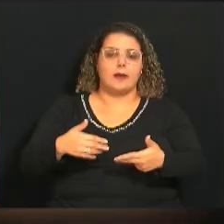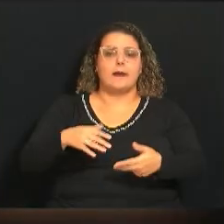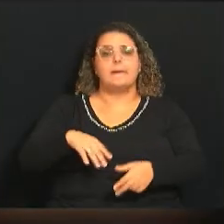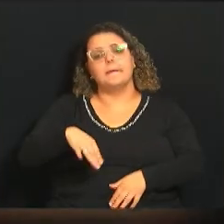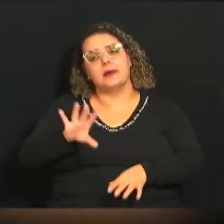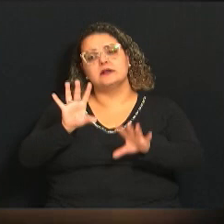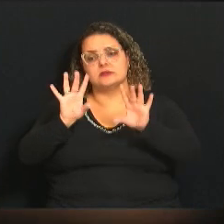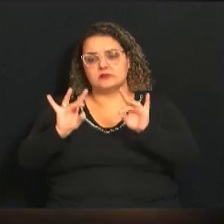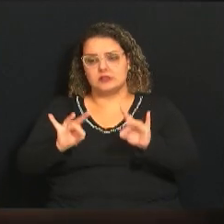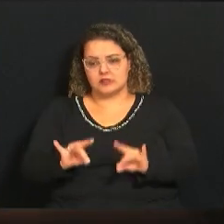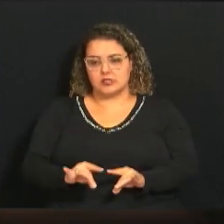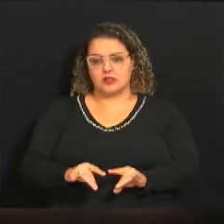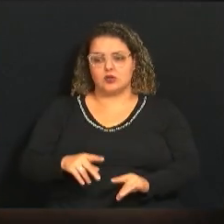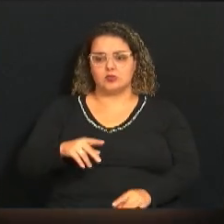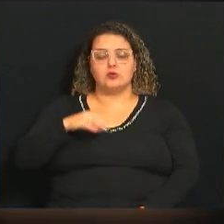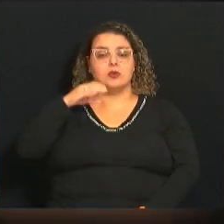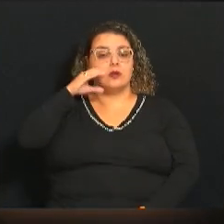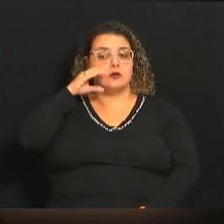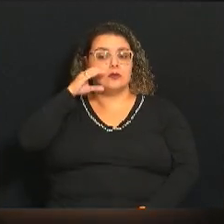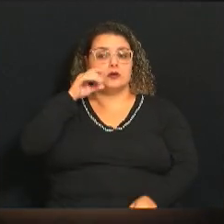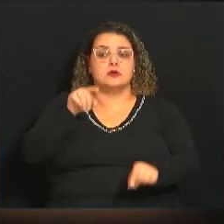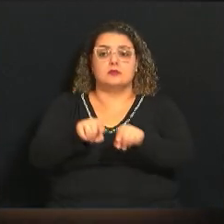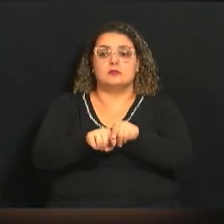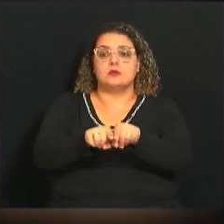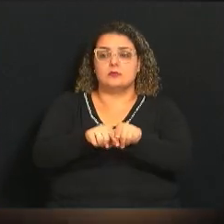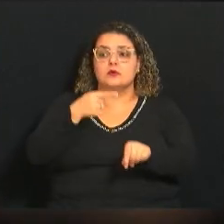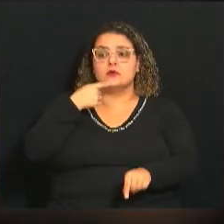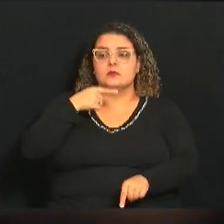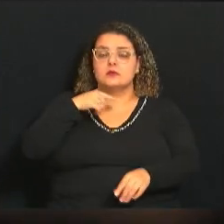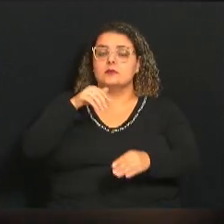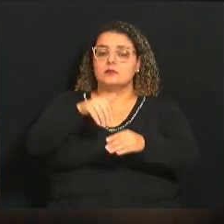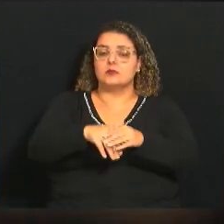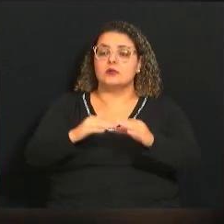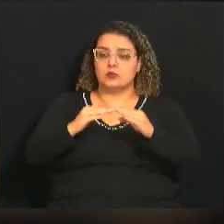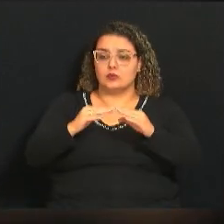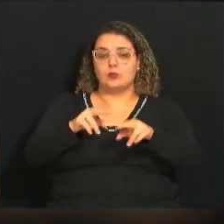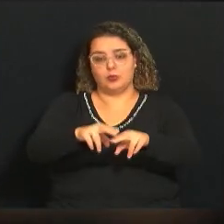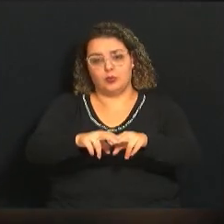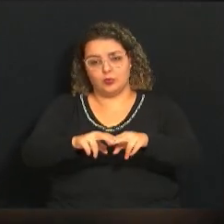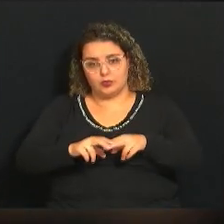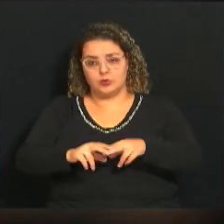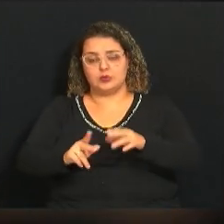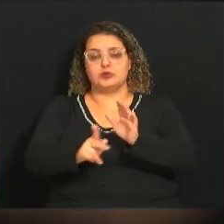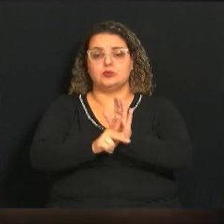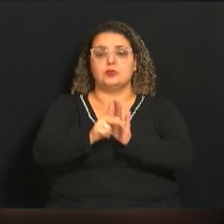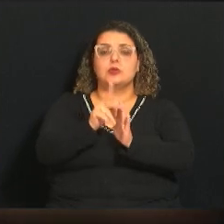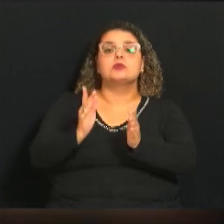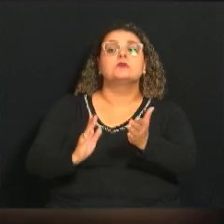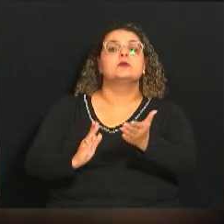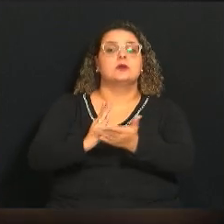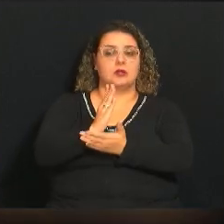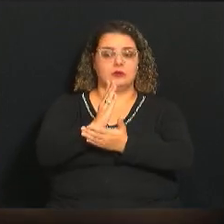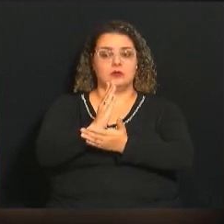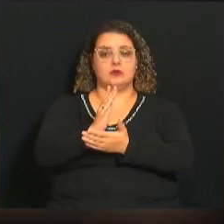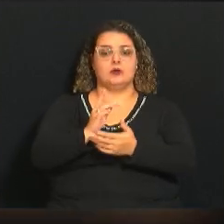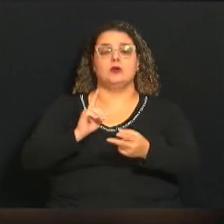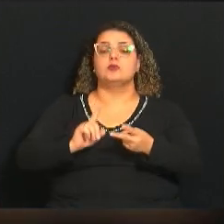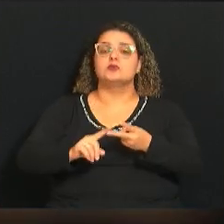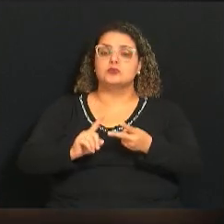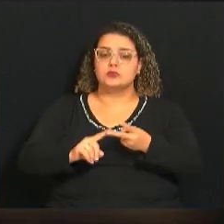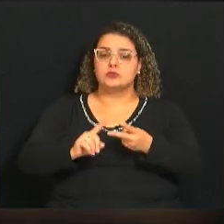plano de ações destinado às crianças e aos adolescentes em situação de orfandade causada pela